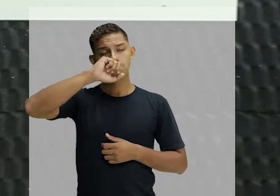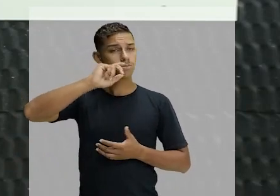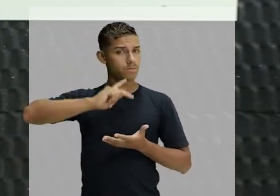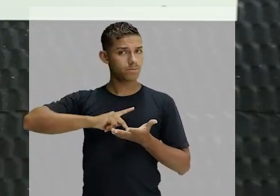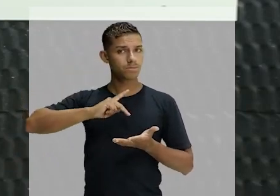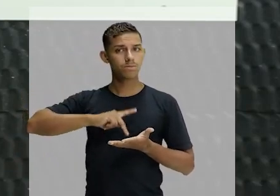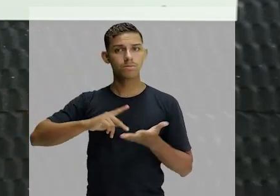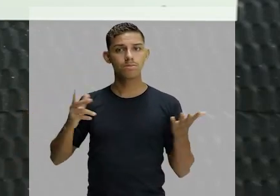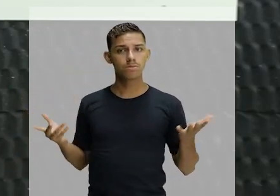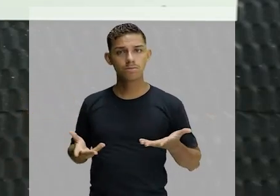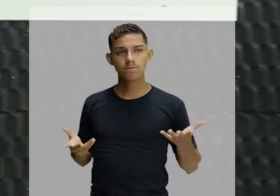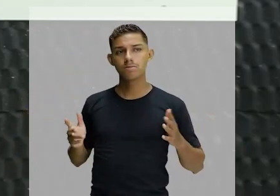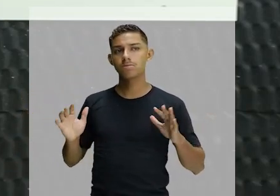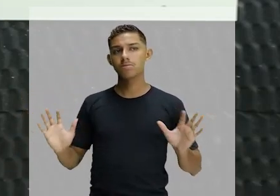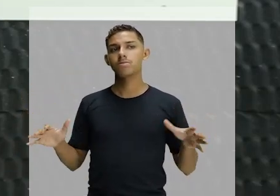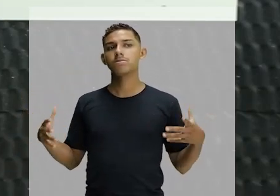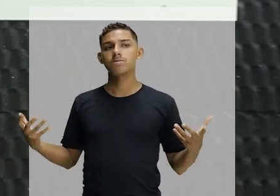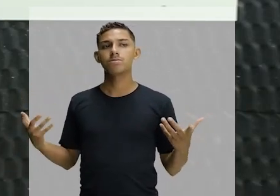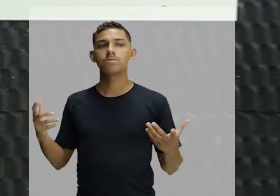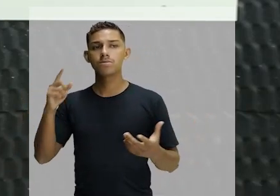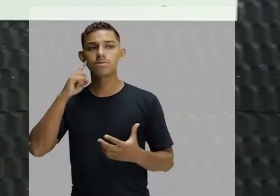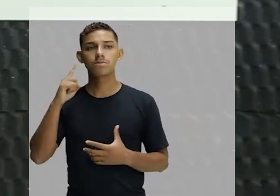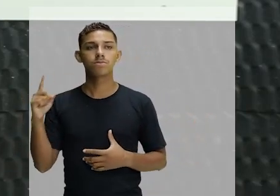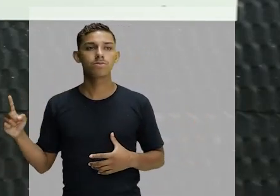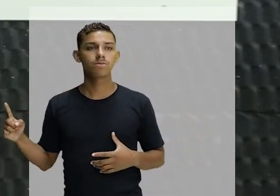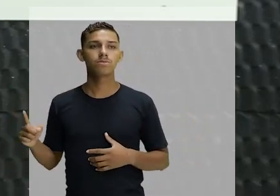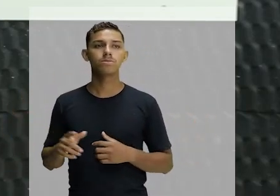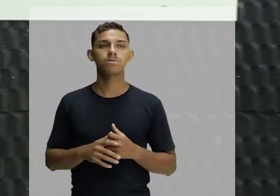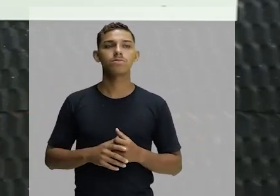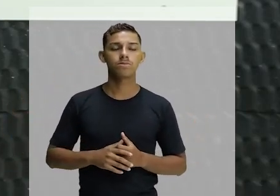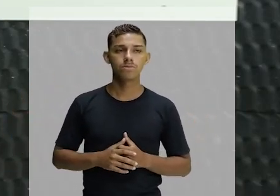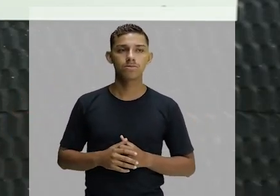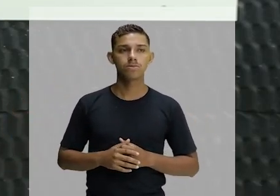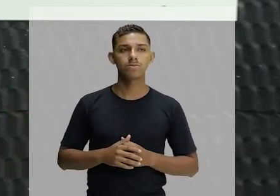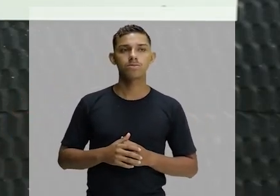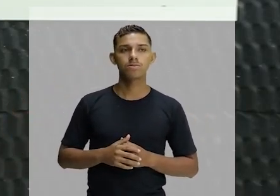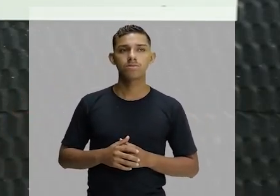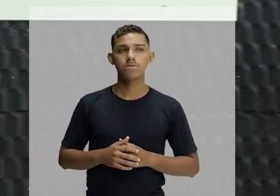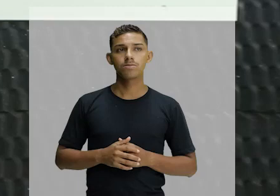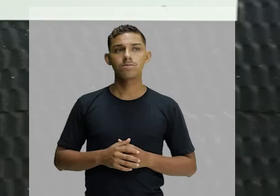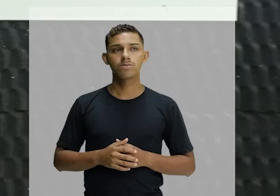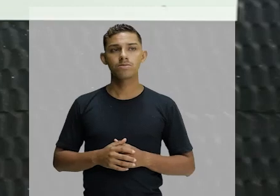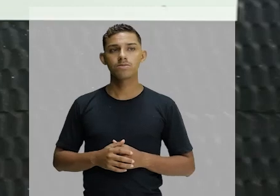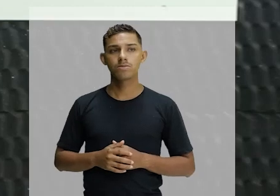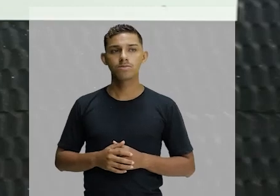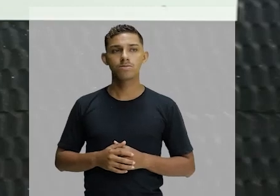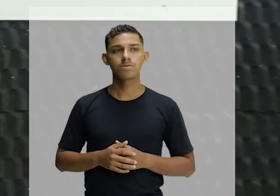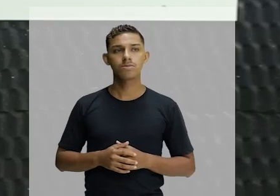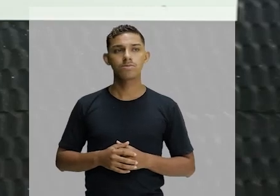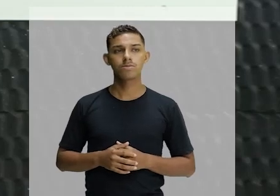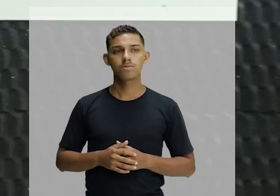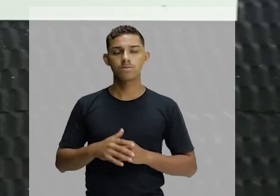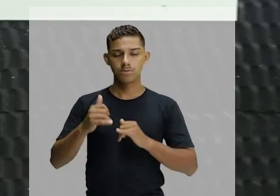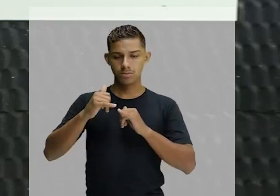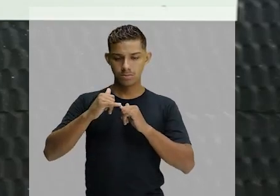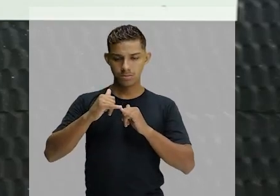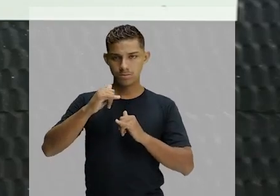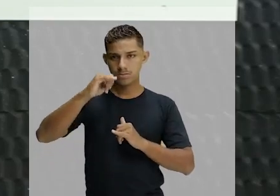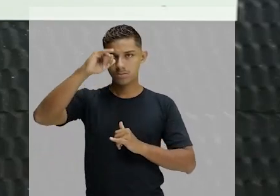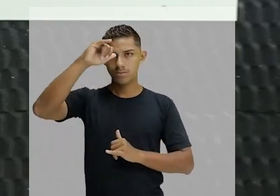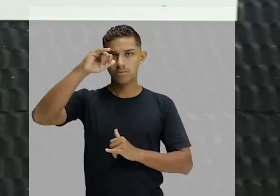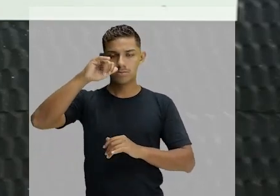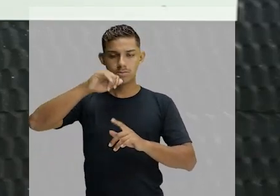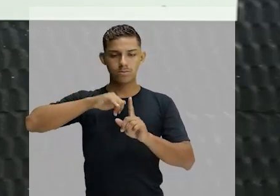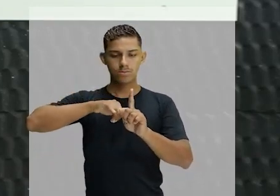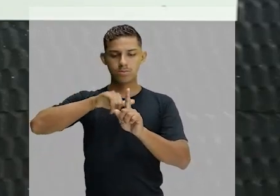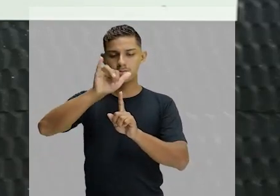caso, qual é aqui as coordenadas desse centro. Veja que o centro está exatamente aqui sobre o eixo